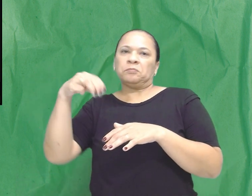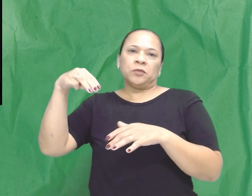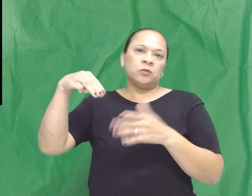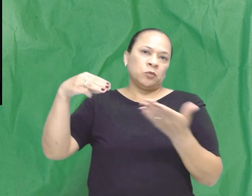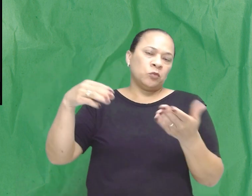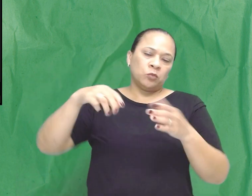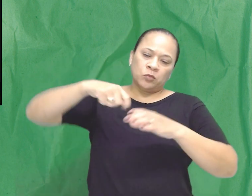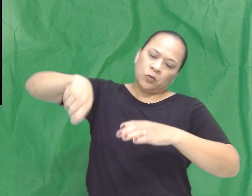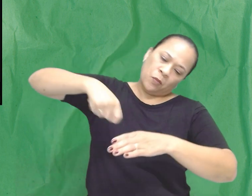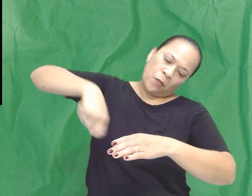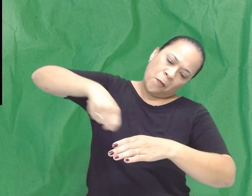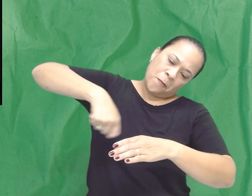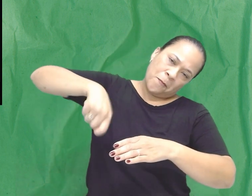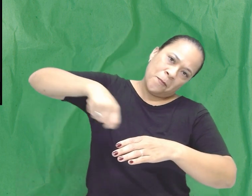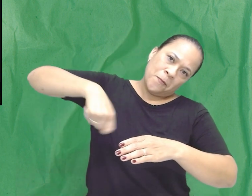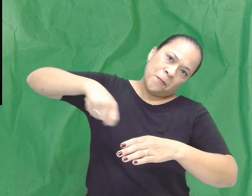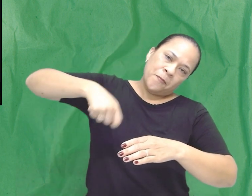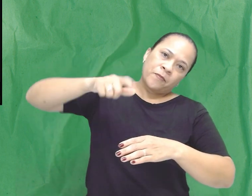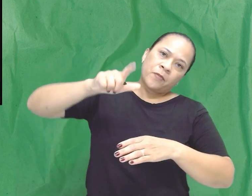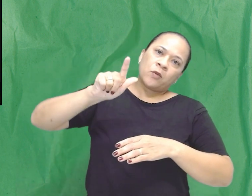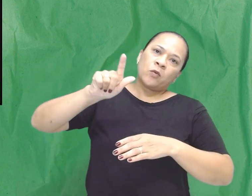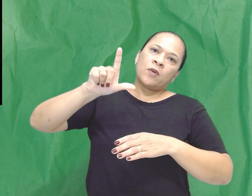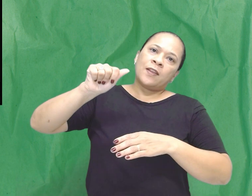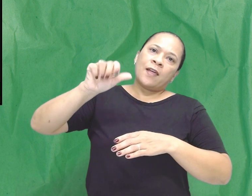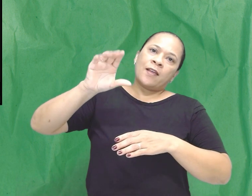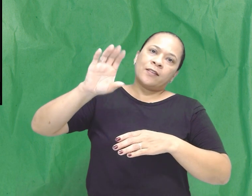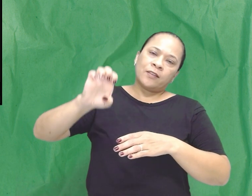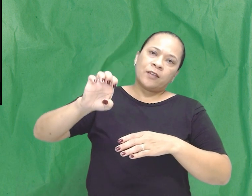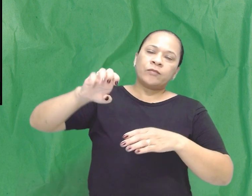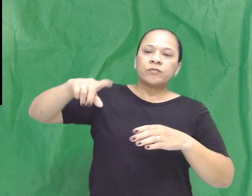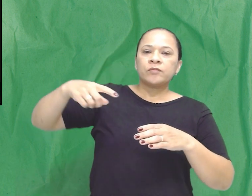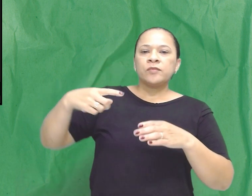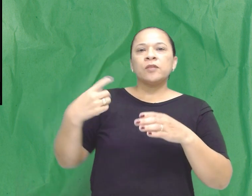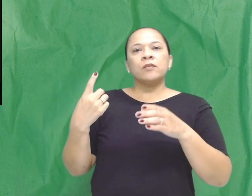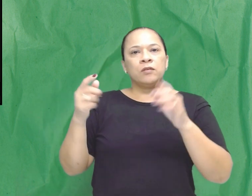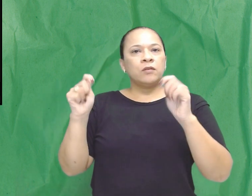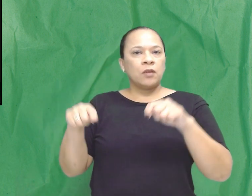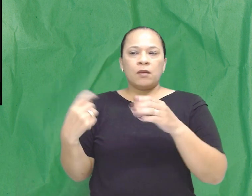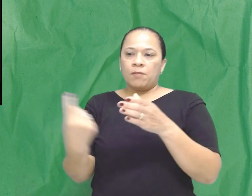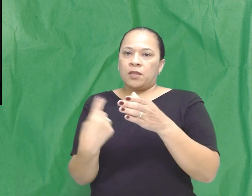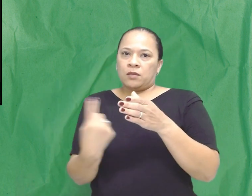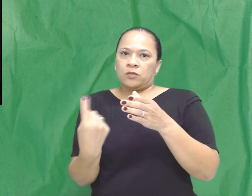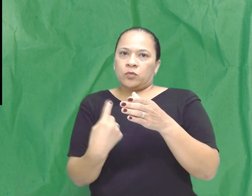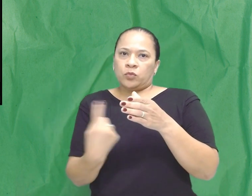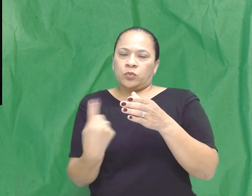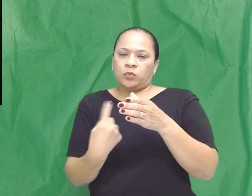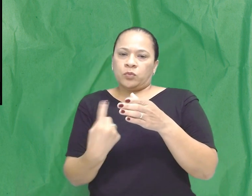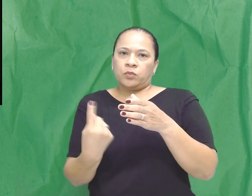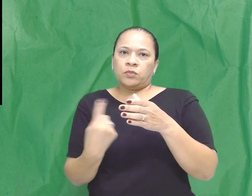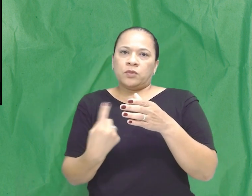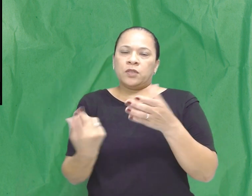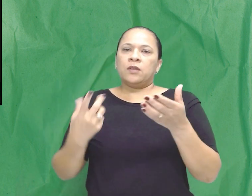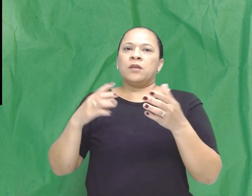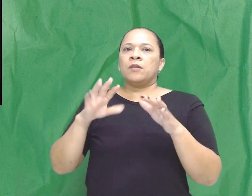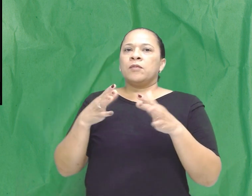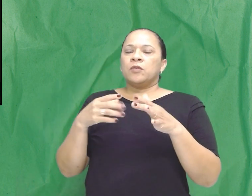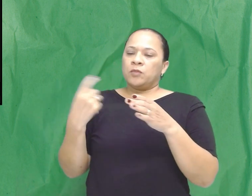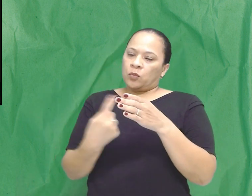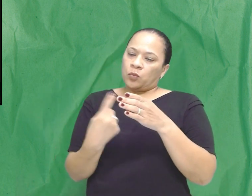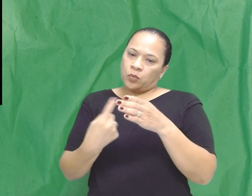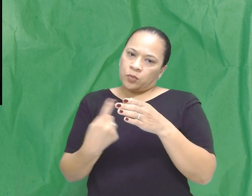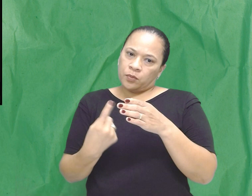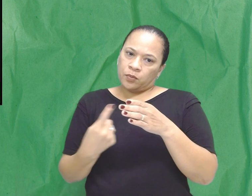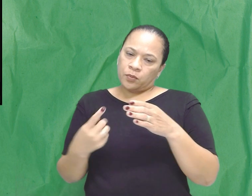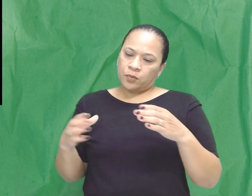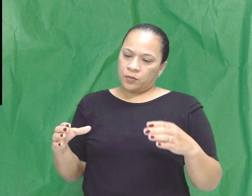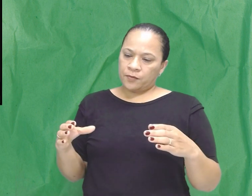gente fica batendo o glacê. E quando ele sai da batedeira, ele está no primeiro ponto, que é o ponto firme. Então aquele primeiro